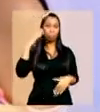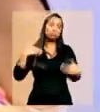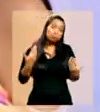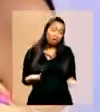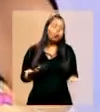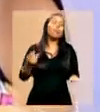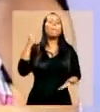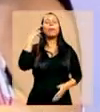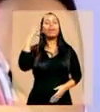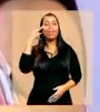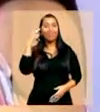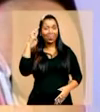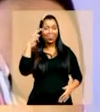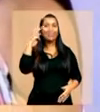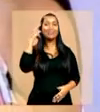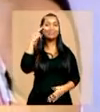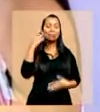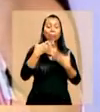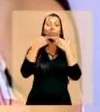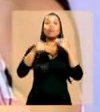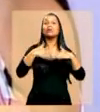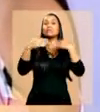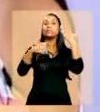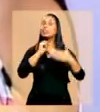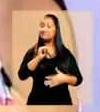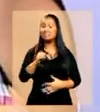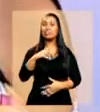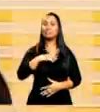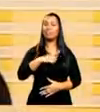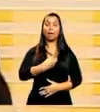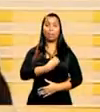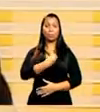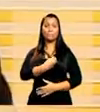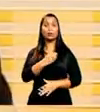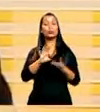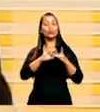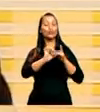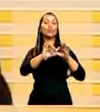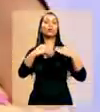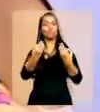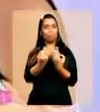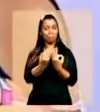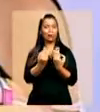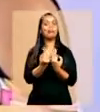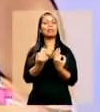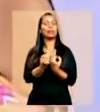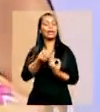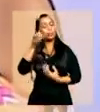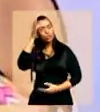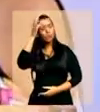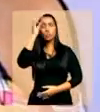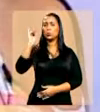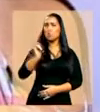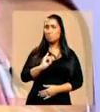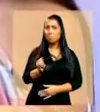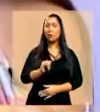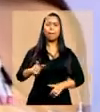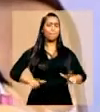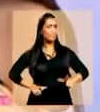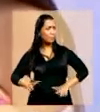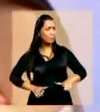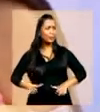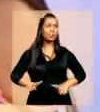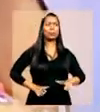humano. Então, imagina a qualidade desse desenvolvimento se tiver a presença forte da família, né? Tio, irmão,